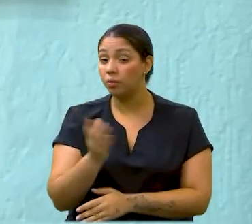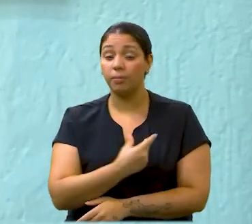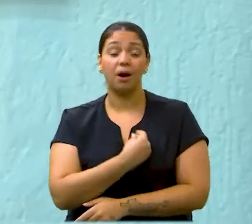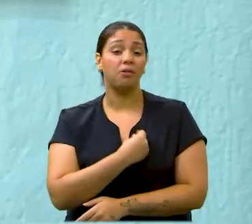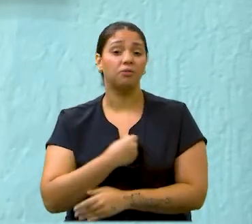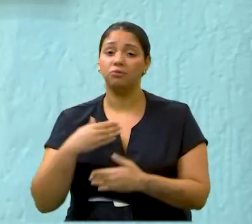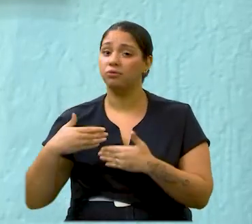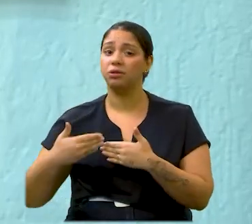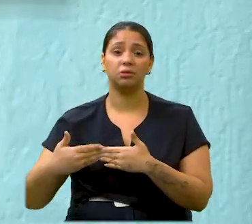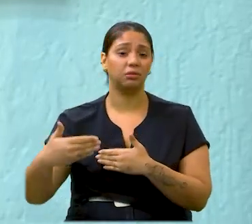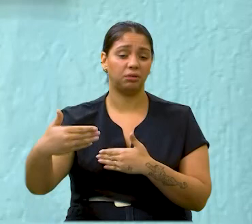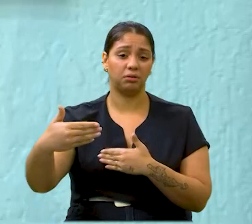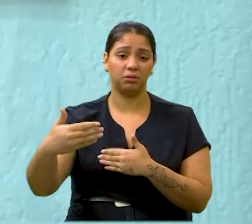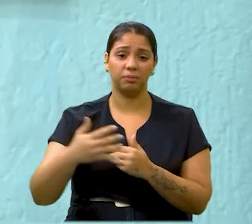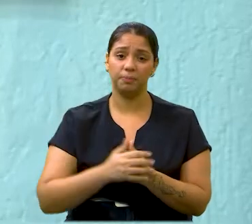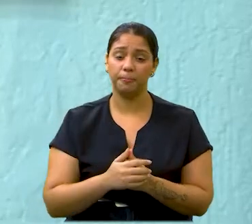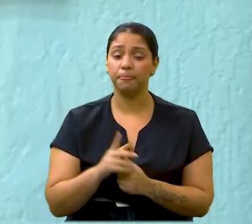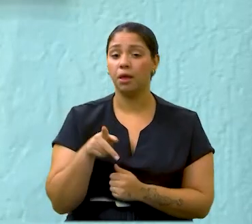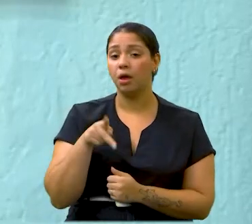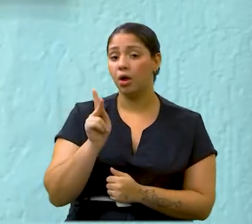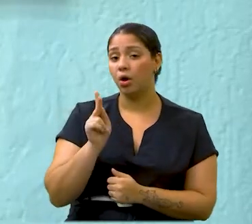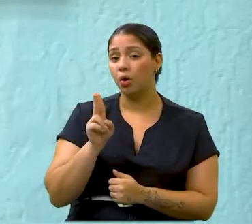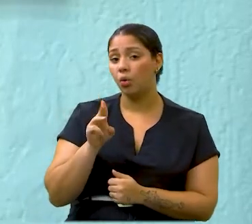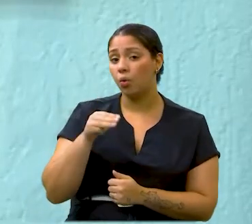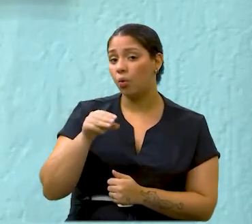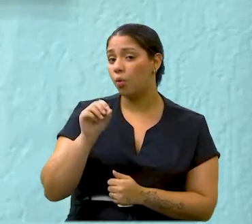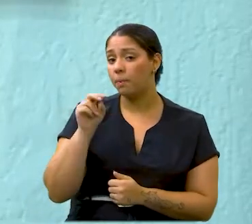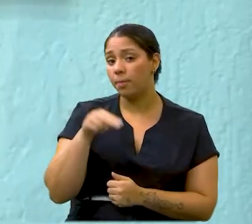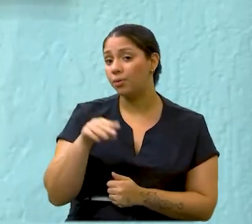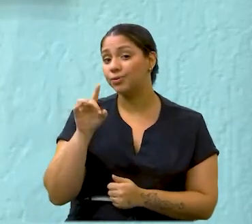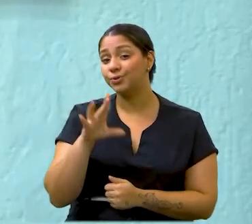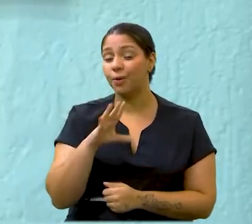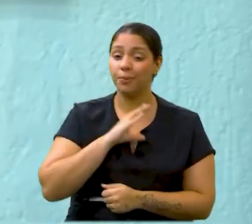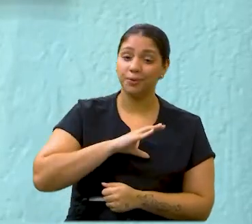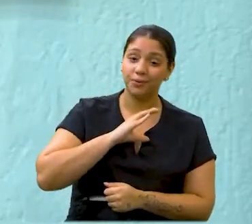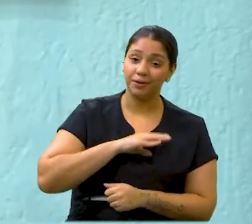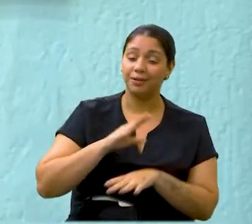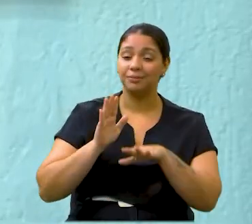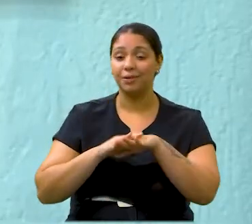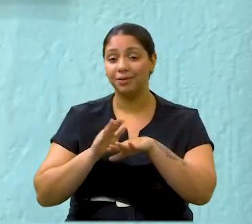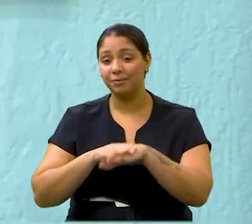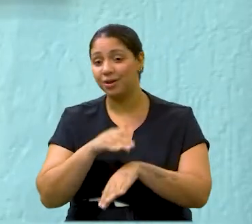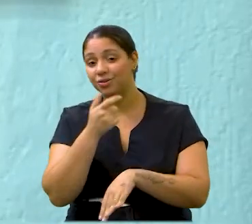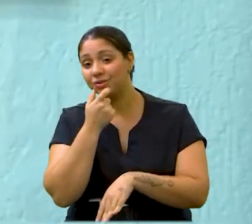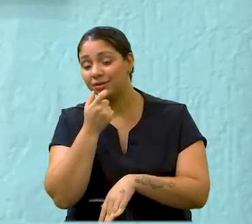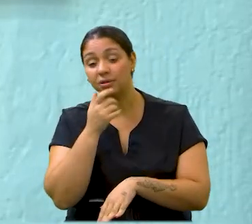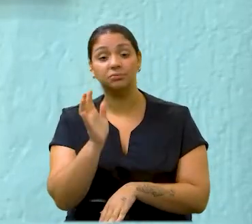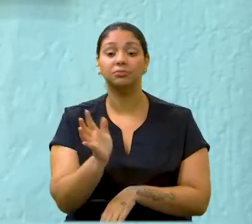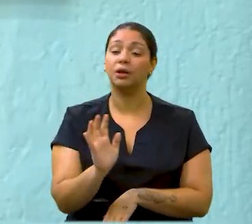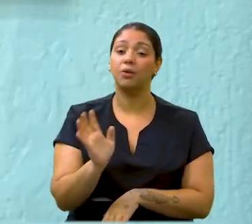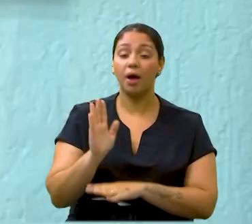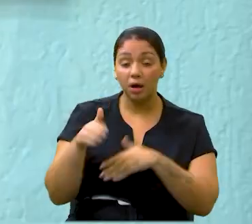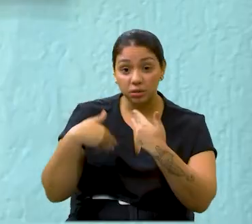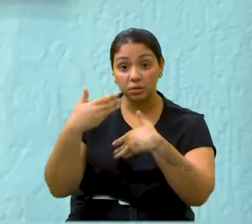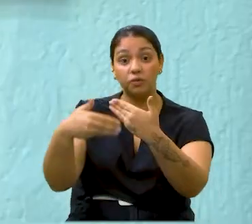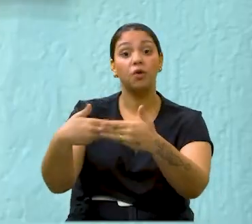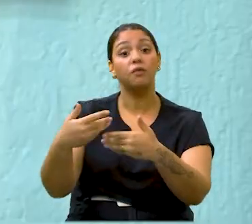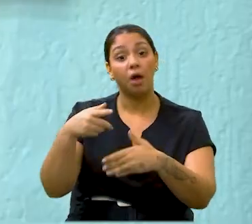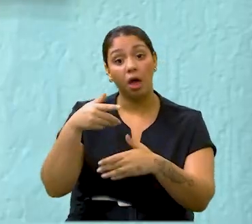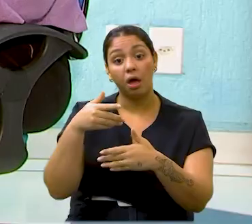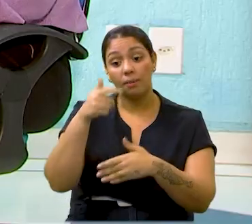vida. Então, eu falo que Kumon é muito mais que português, matemática e inglês. É desenvolver um potencial